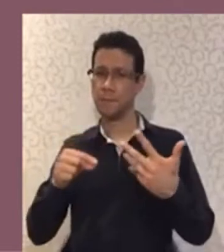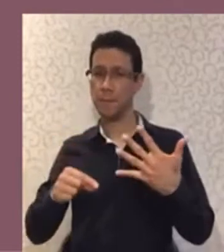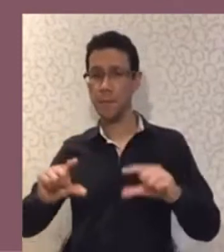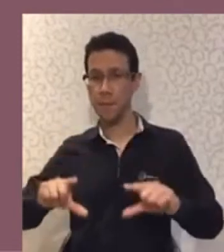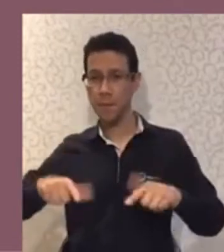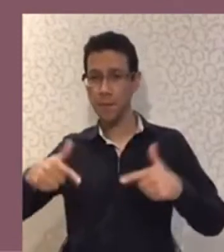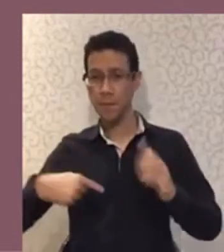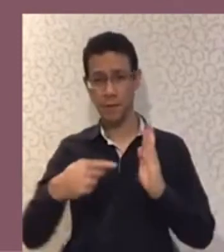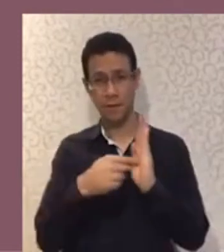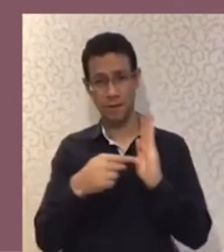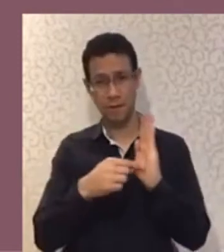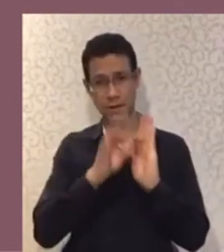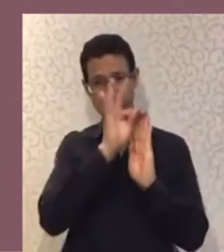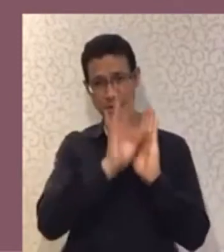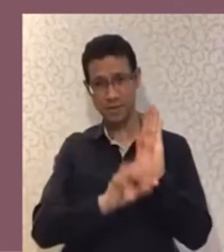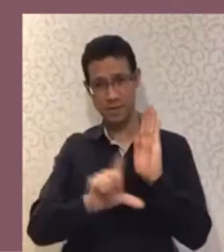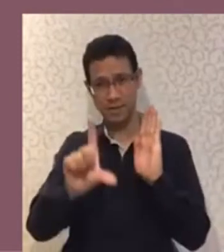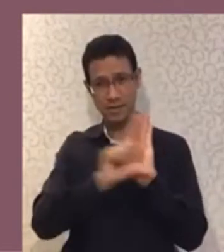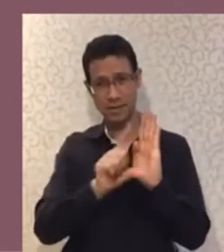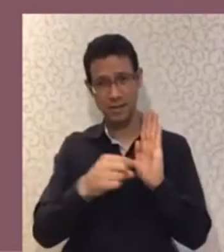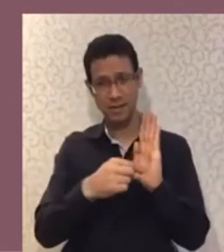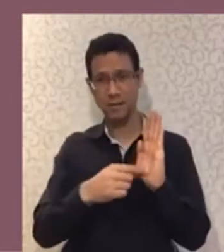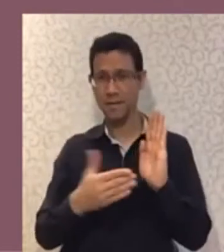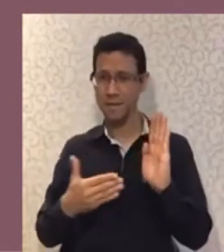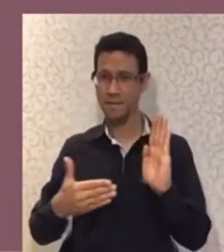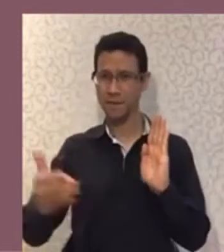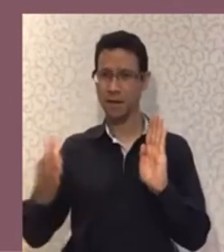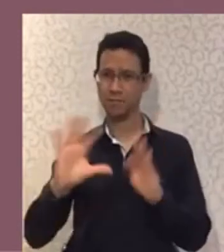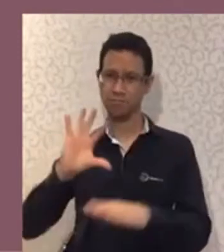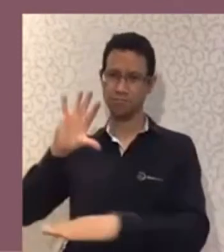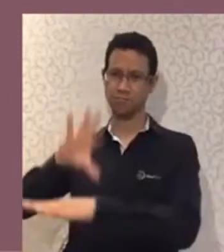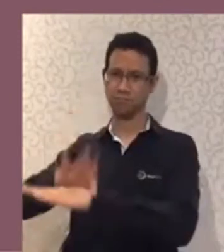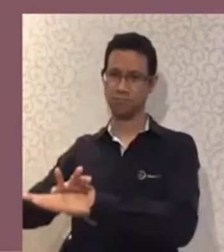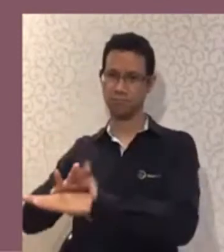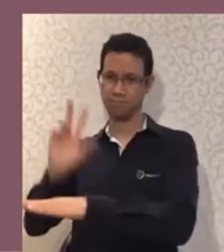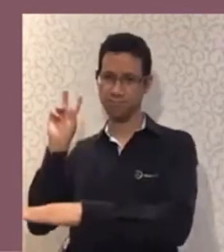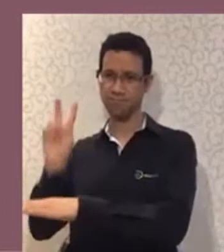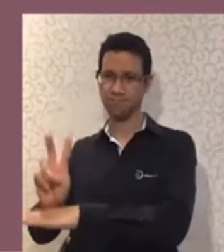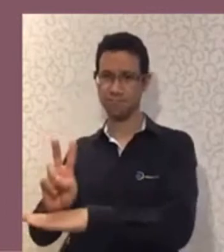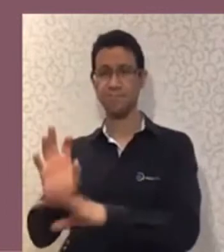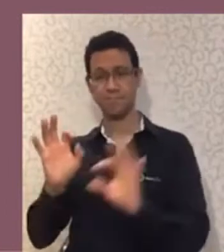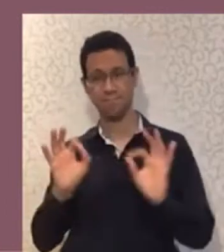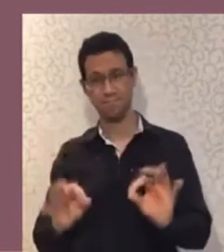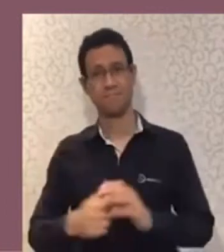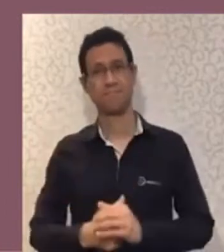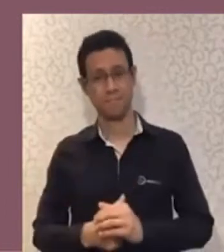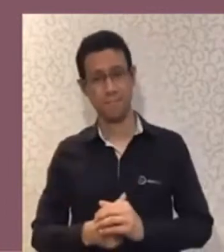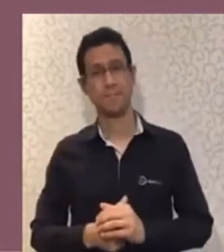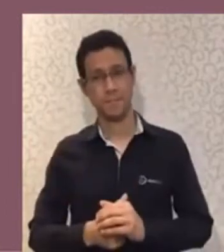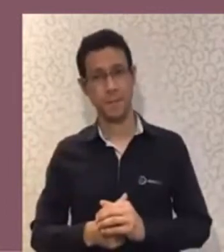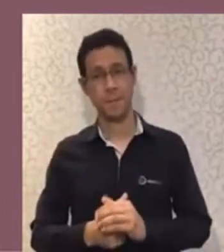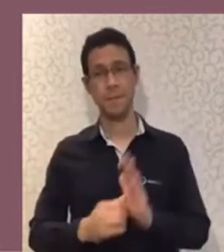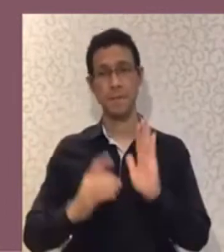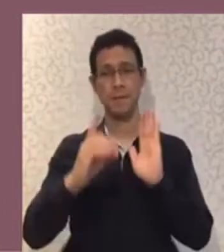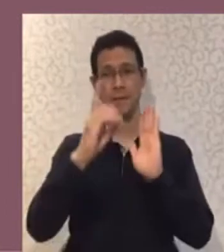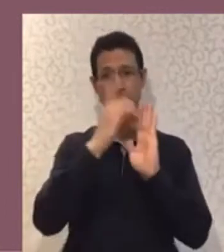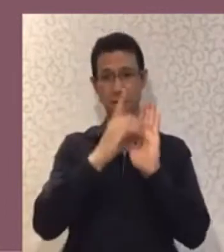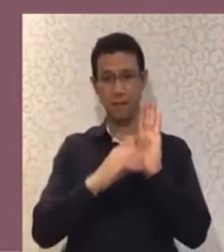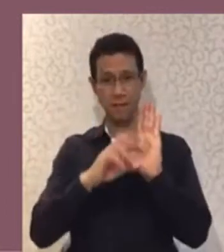legal vai garantir. Então, as diretrizes curriculares para a educação das